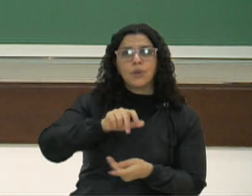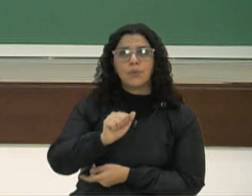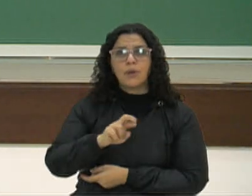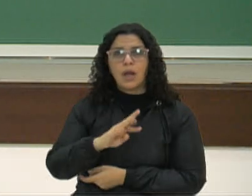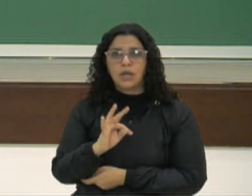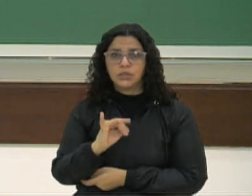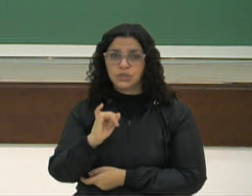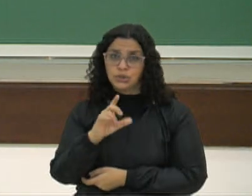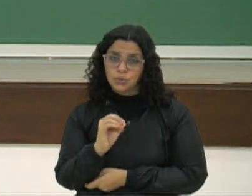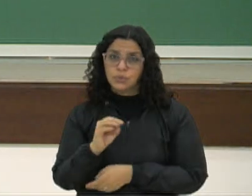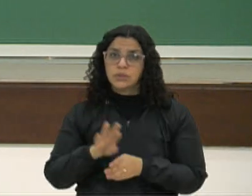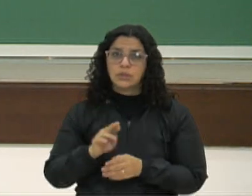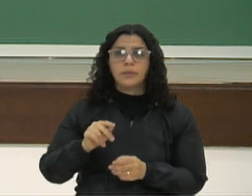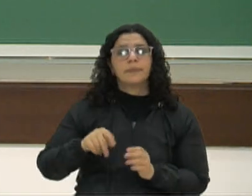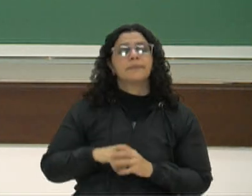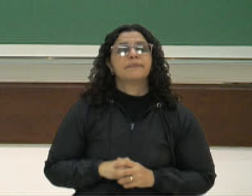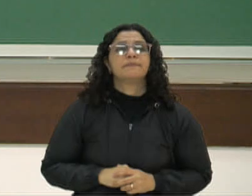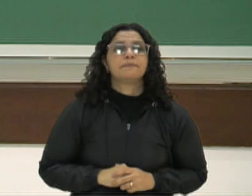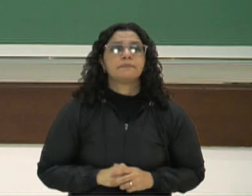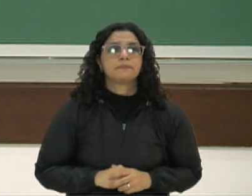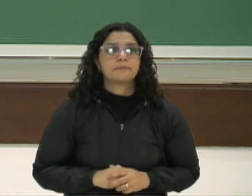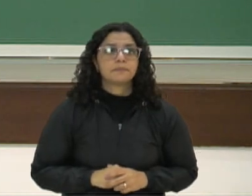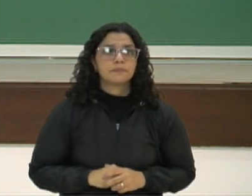tão importante que é a região do Ártico.